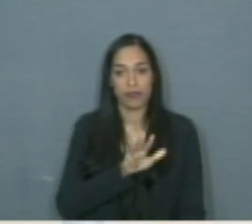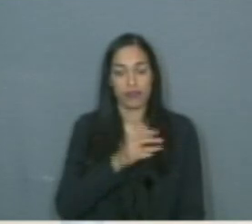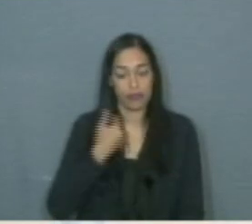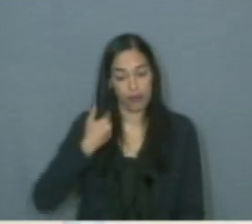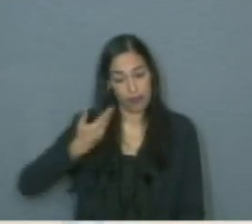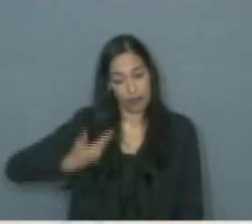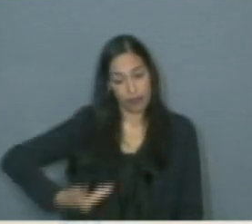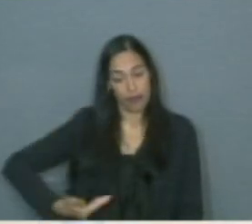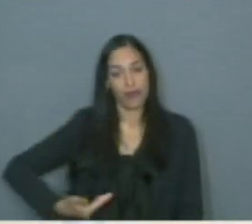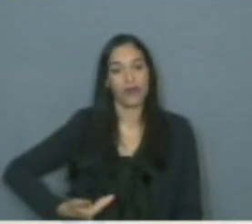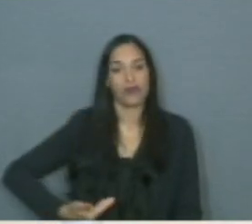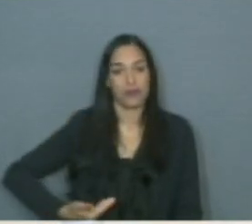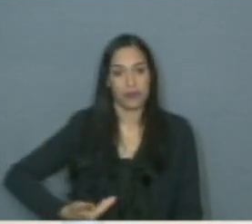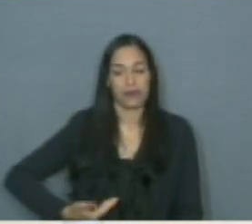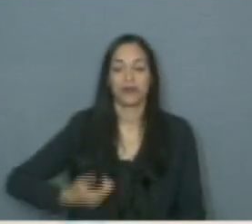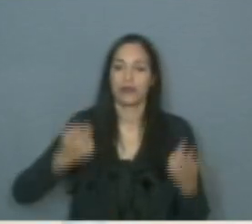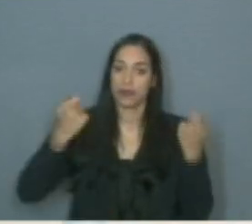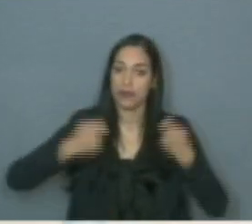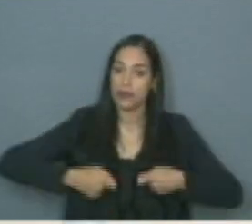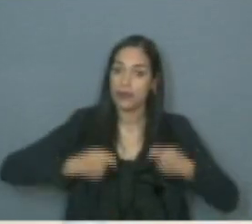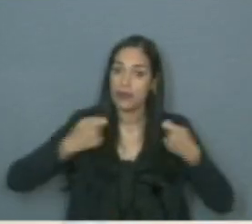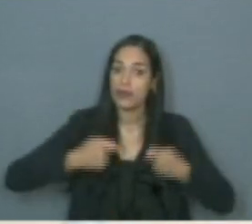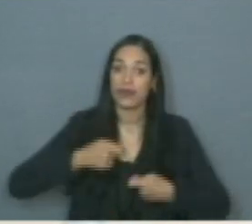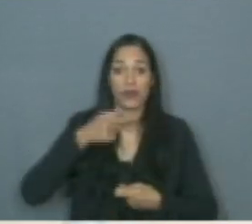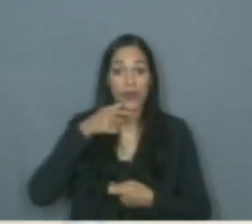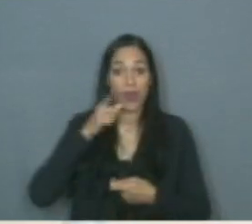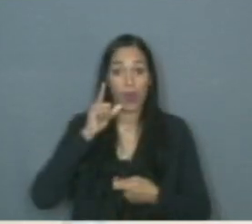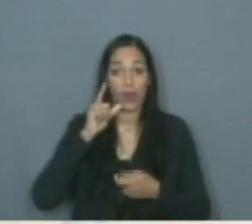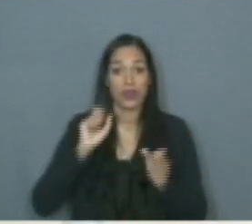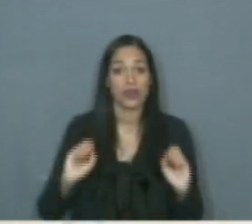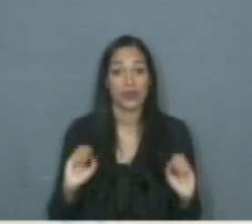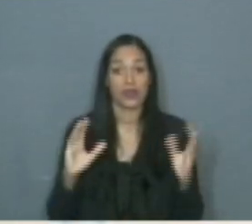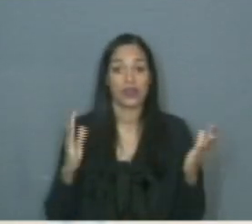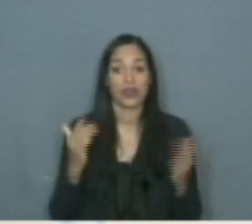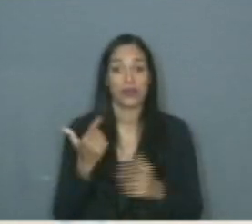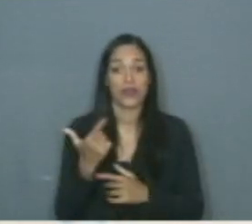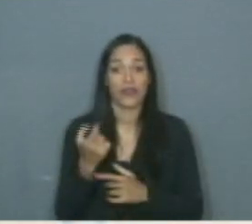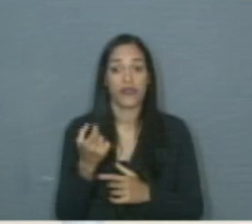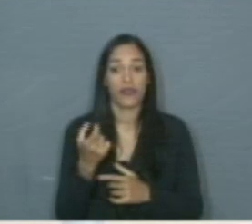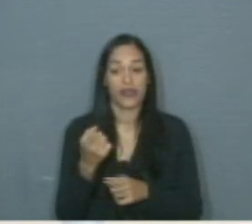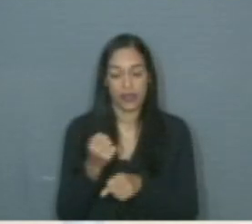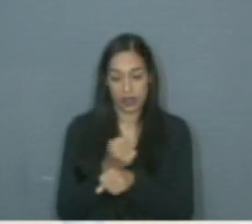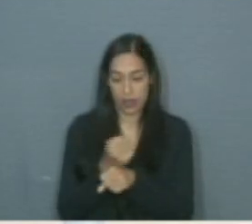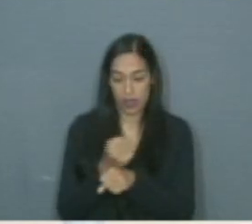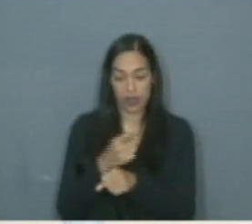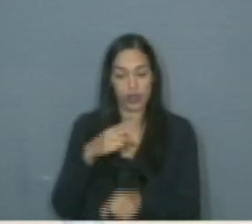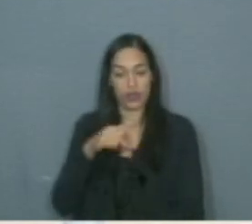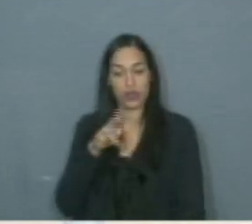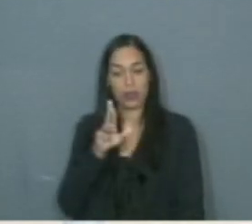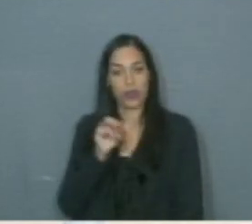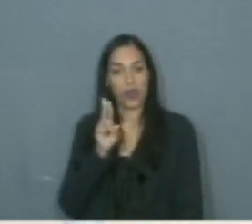eu preciso dizer que ontem nós celebramos 20 anos do ProUni.